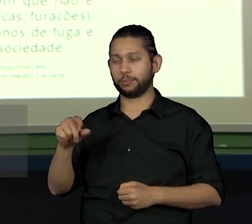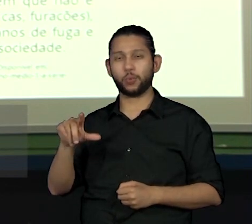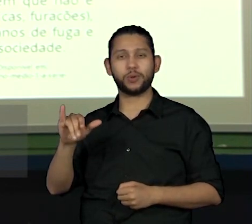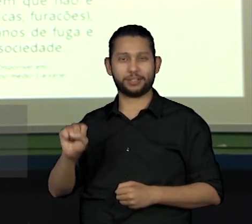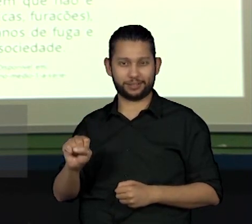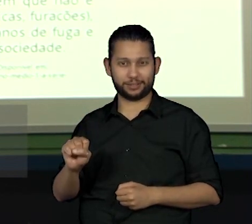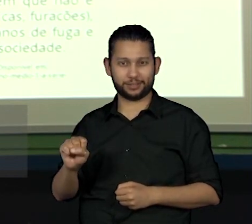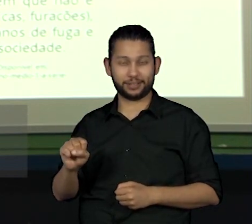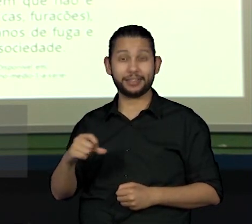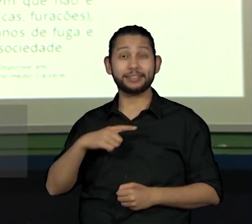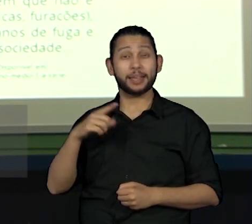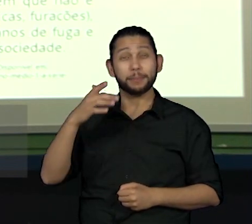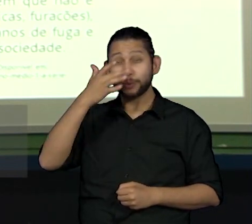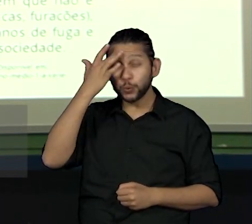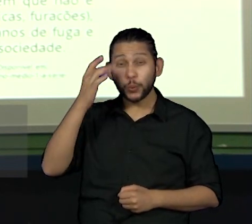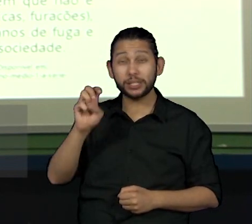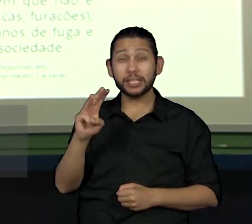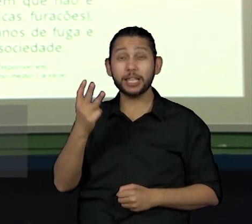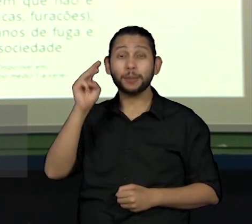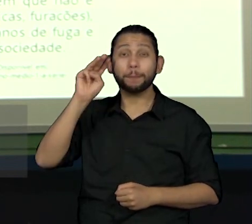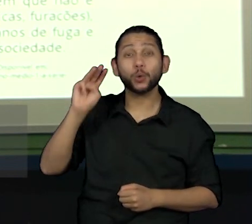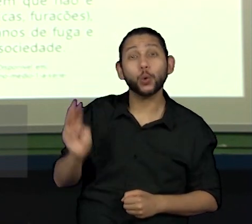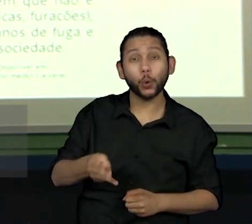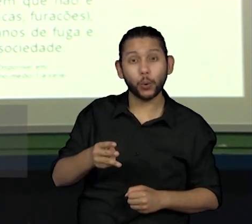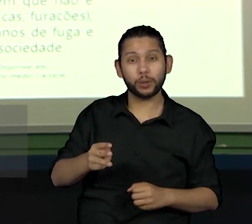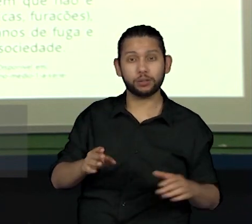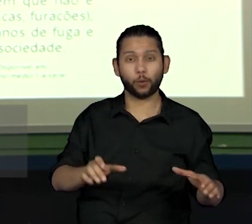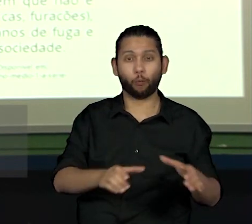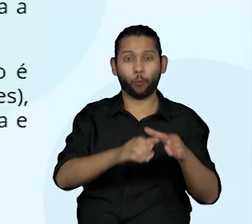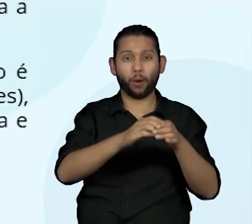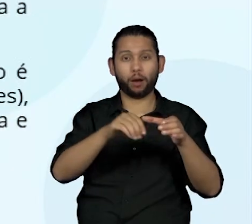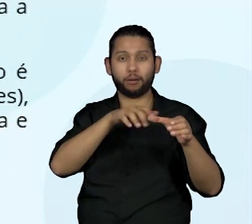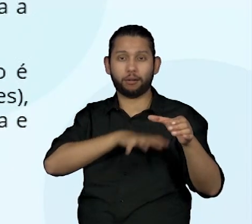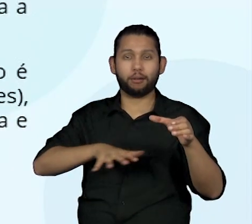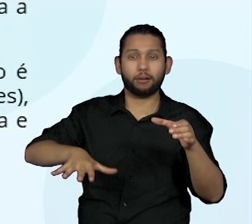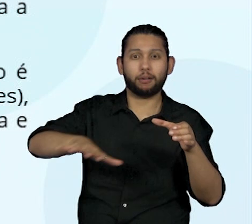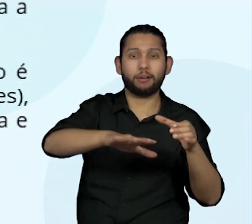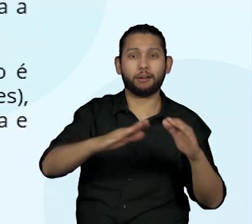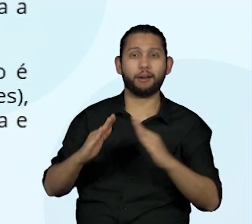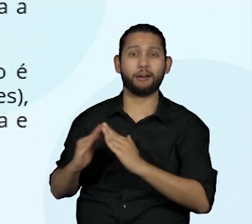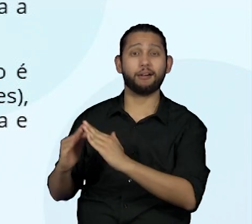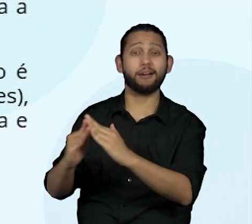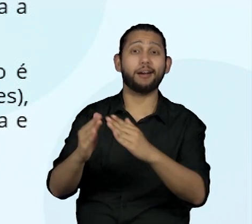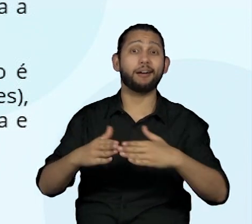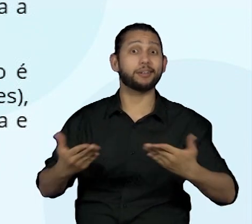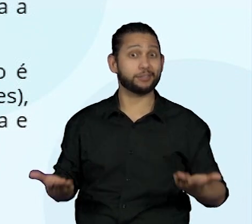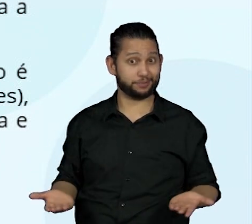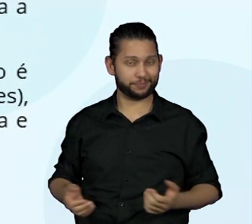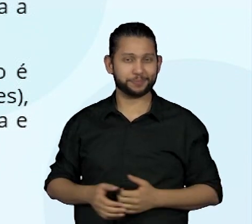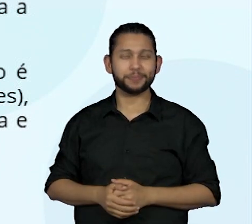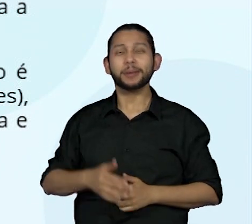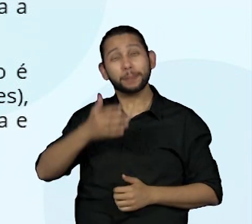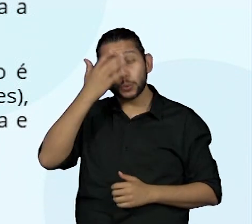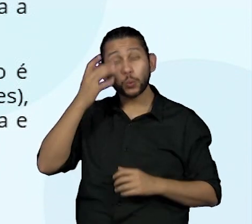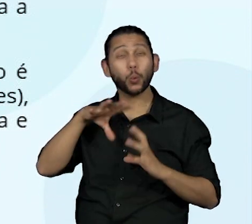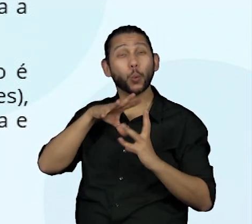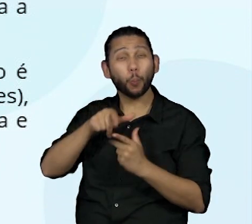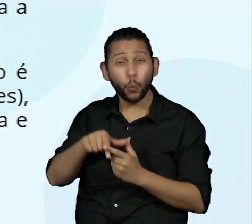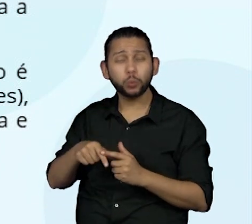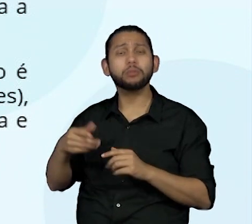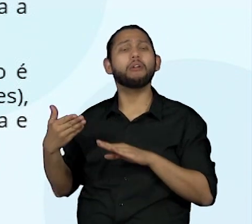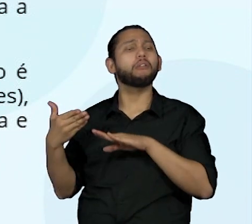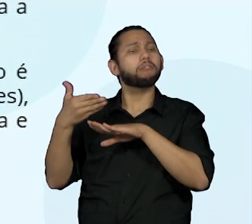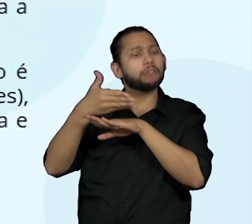pessoas que moram em torno do vulcão Vesúvio. E eles estudam, vulcanólogos do mundo inteiro estudam o